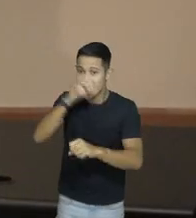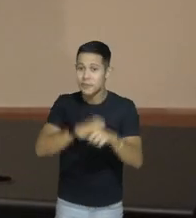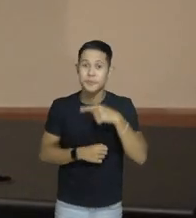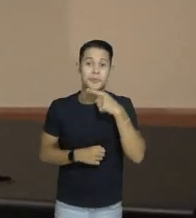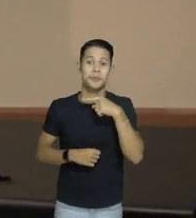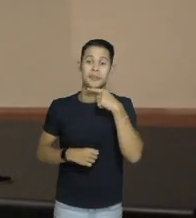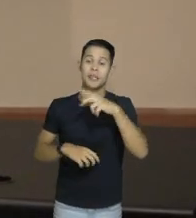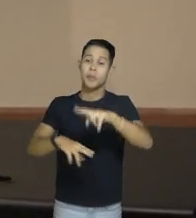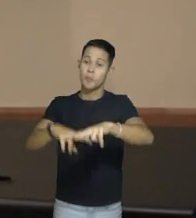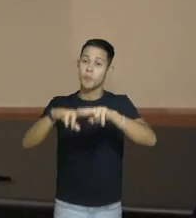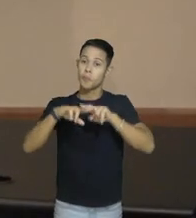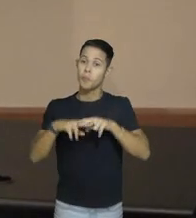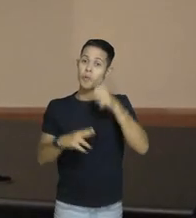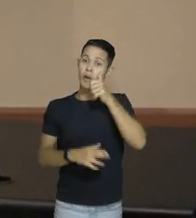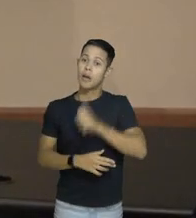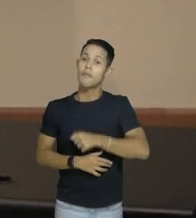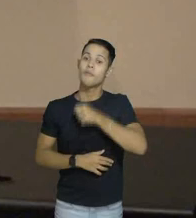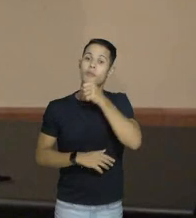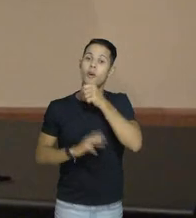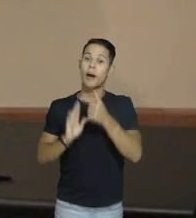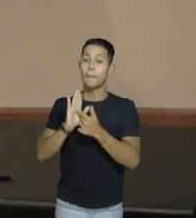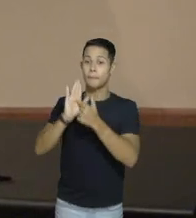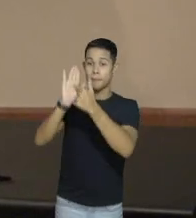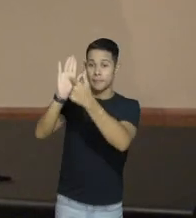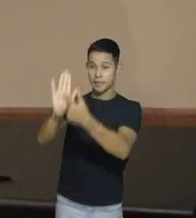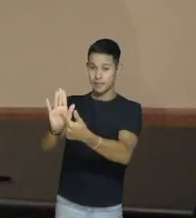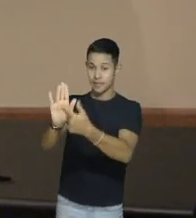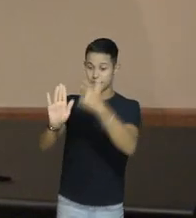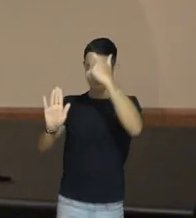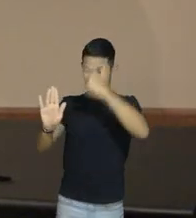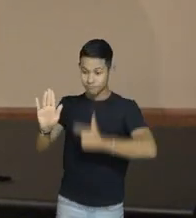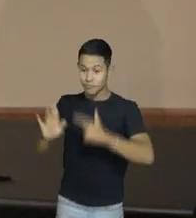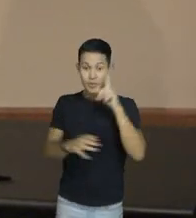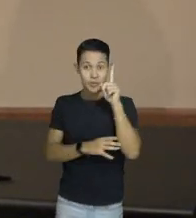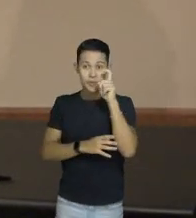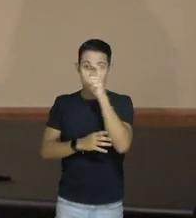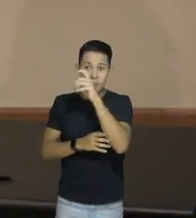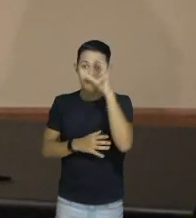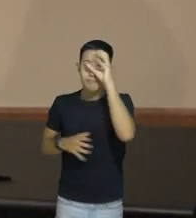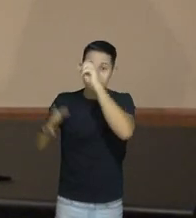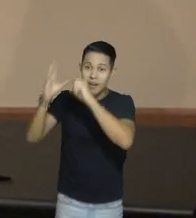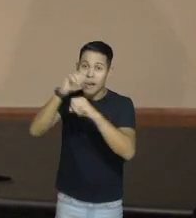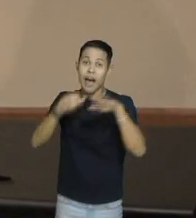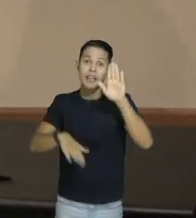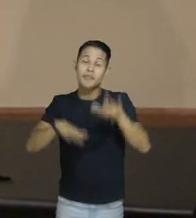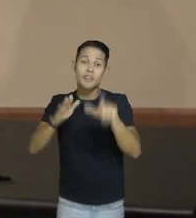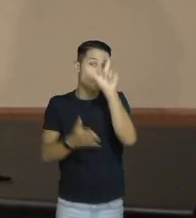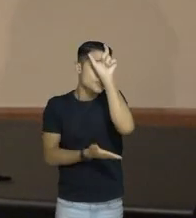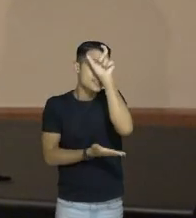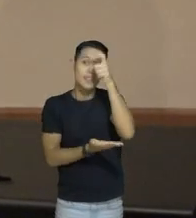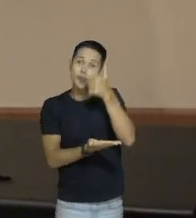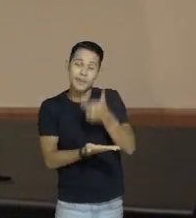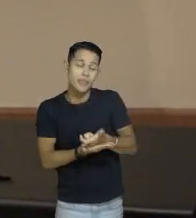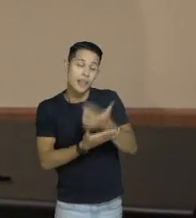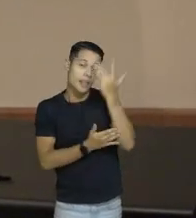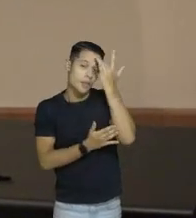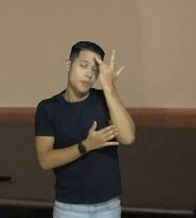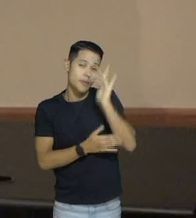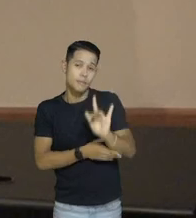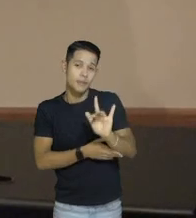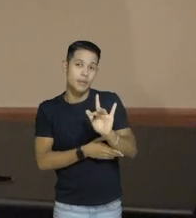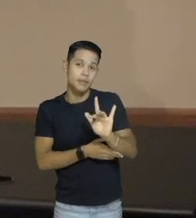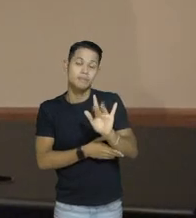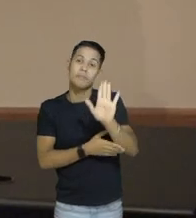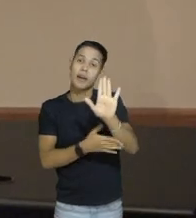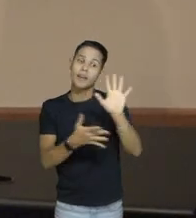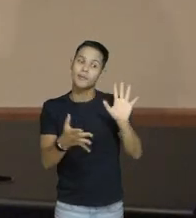apresentasse uma dificuldade na aprendizagem, ou até mesmo, quem sabe, uma dislexia que não foi diagnosticada. E aí o que vem junto com